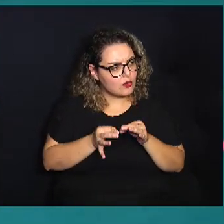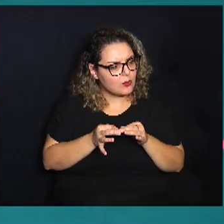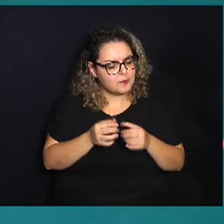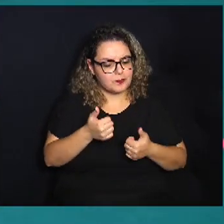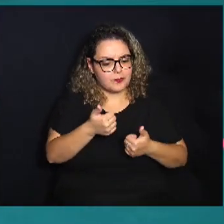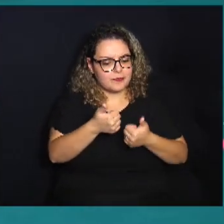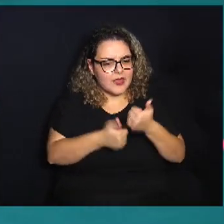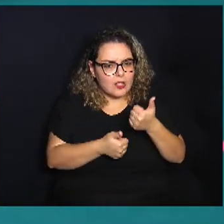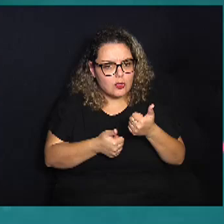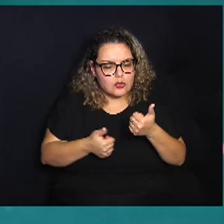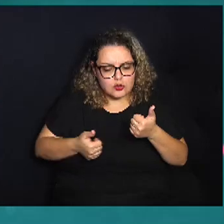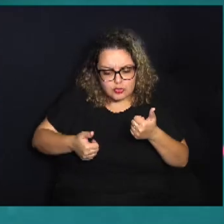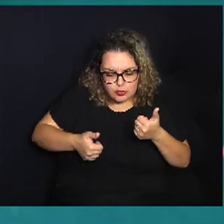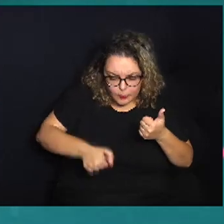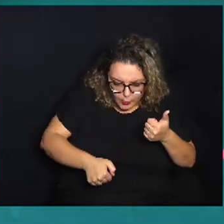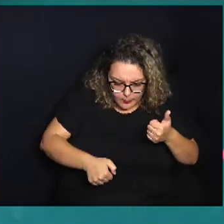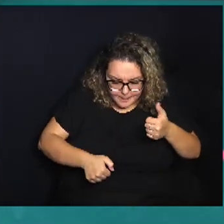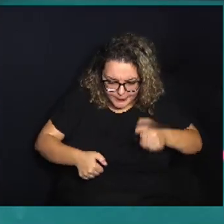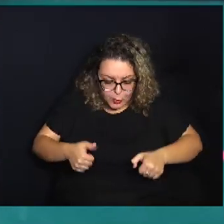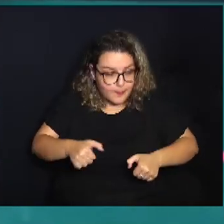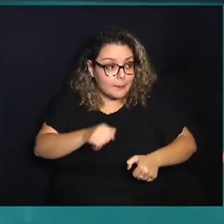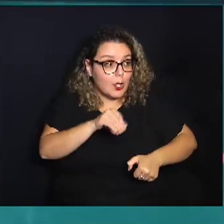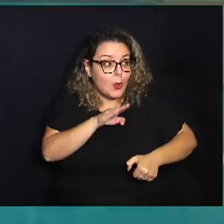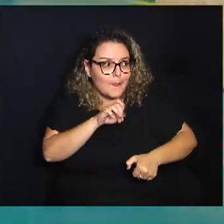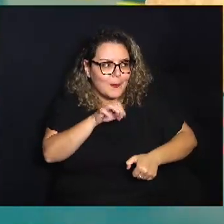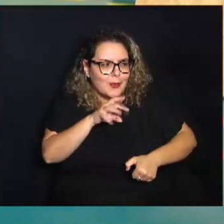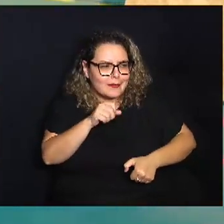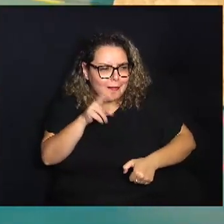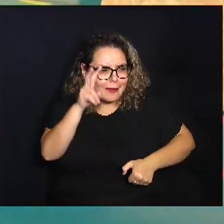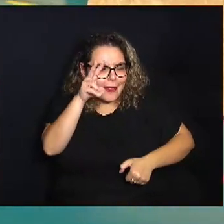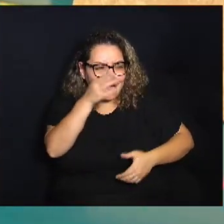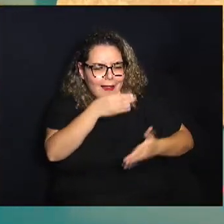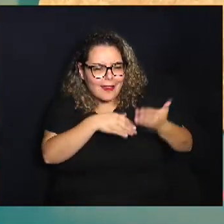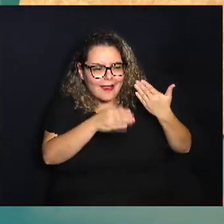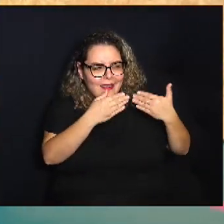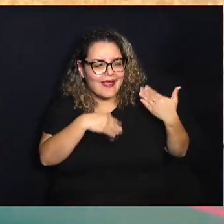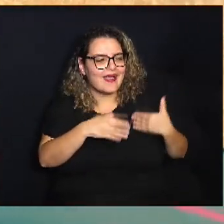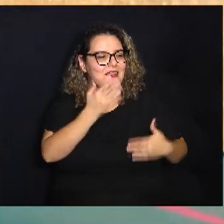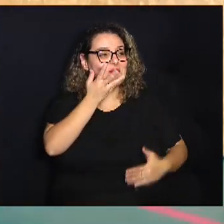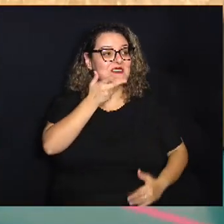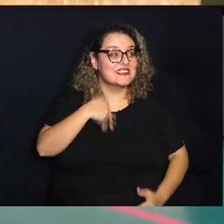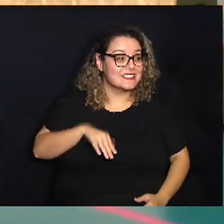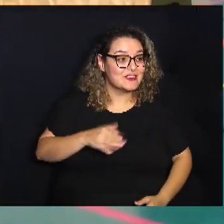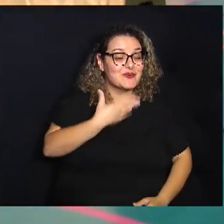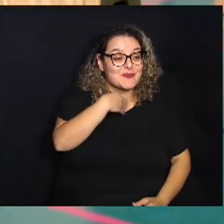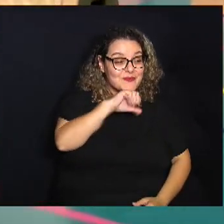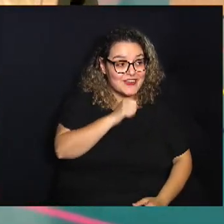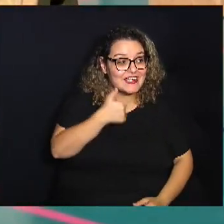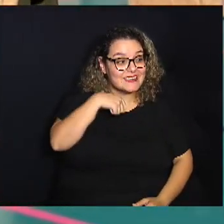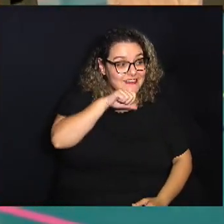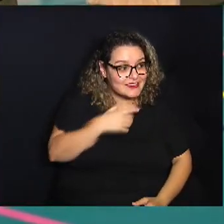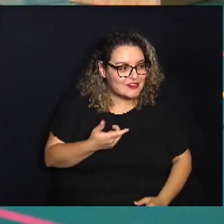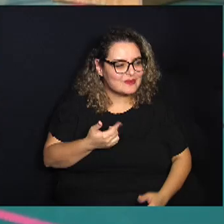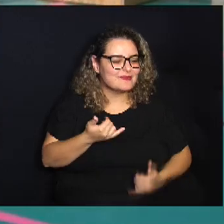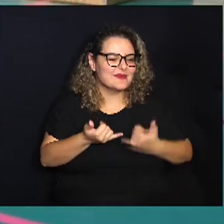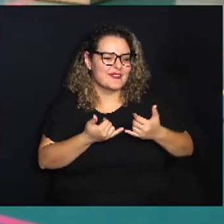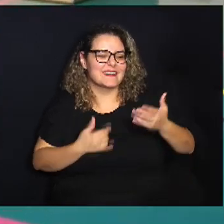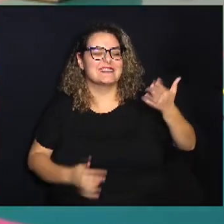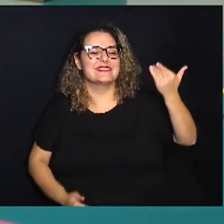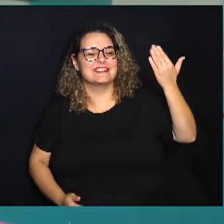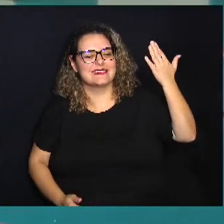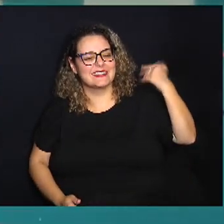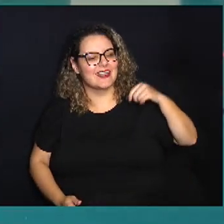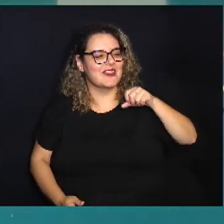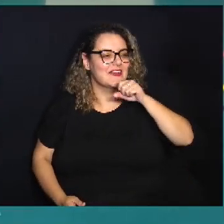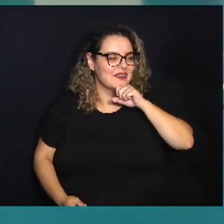de botão. É para resgatar ali, né? Legal uma criança vir com o pai para resgatar ali uma brincadeira já